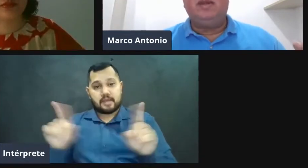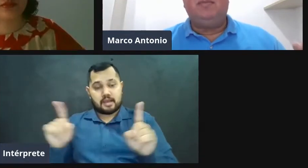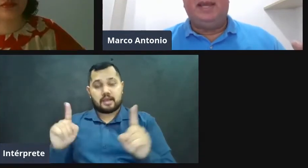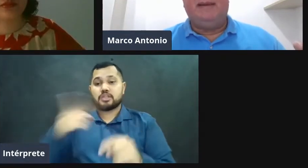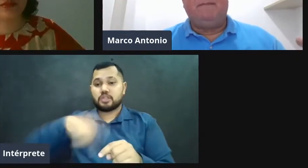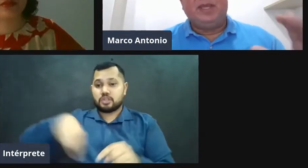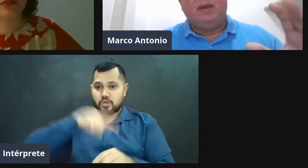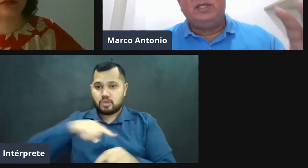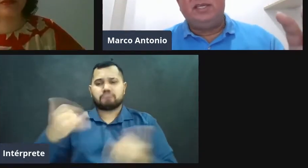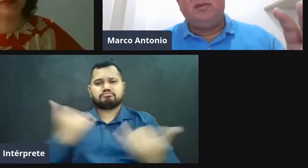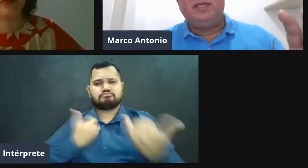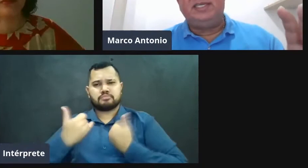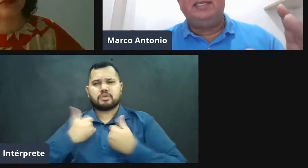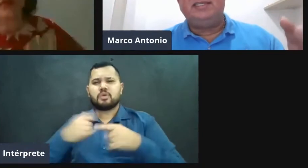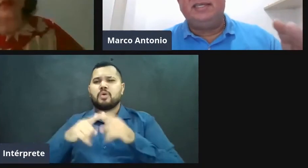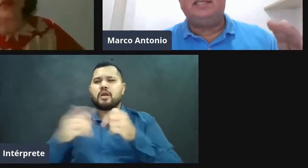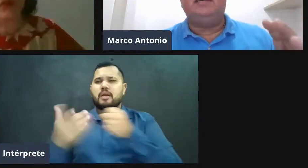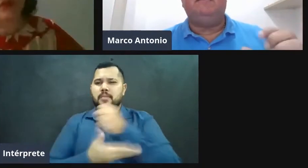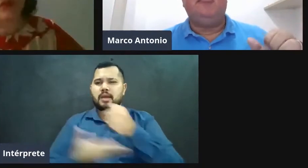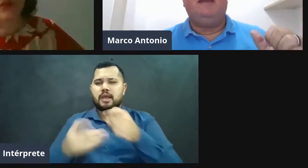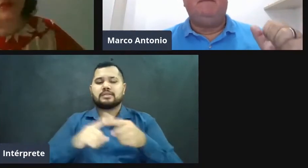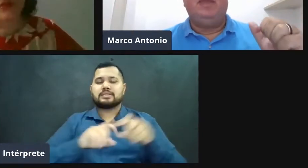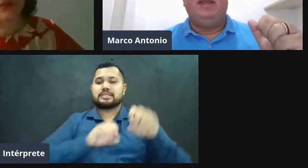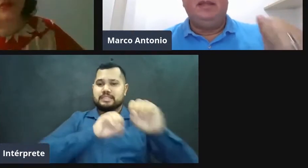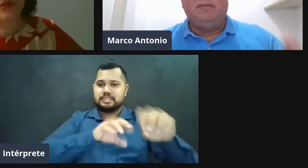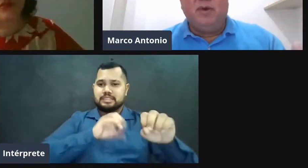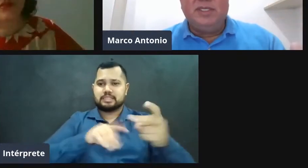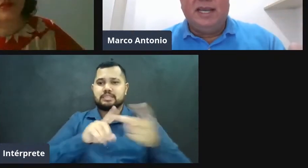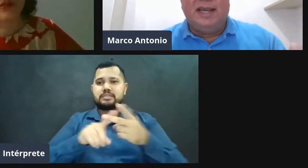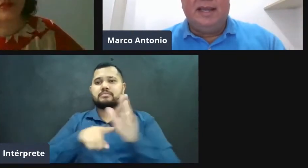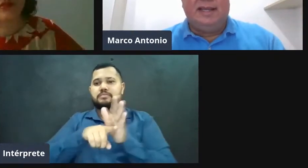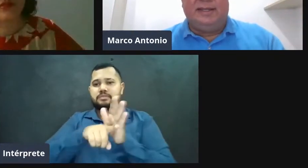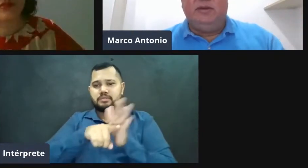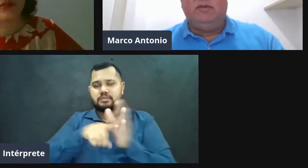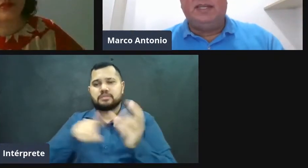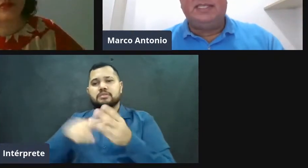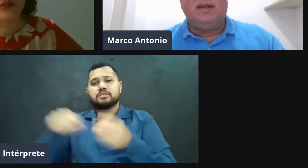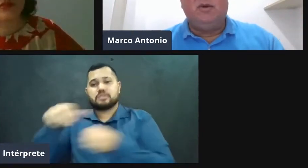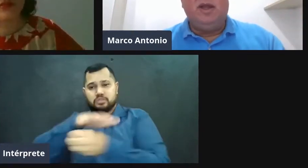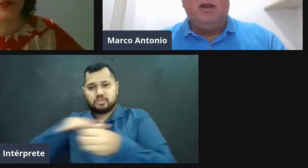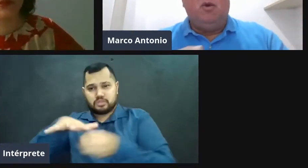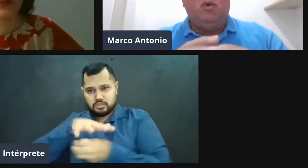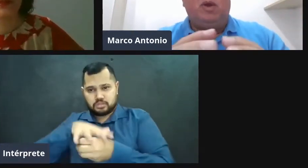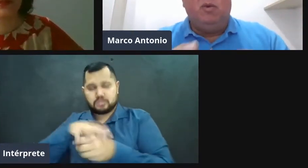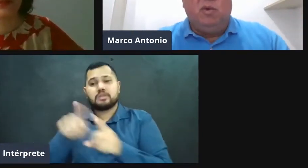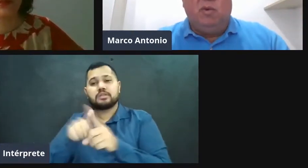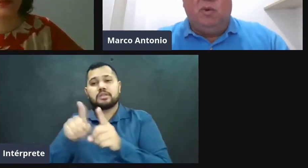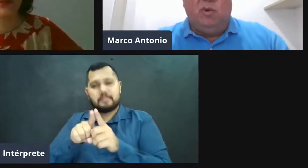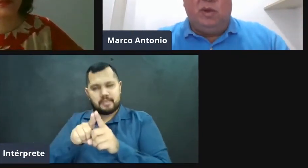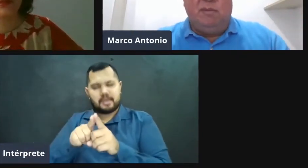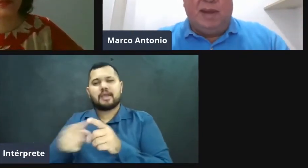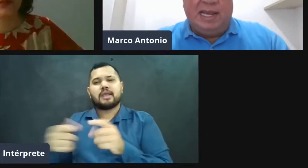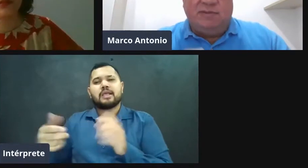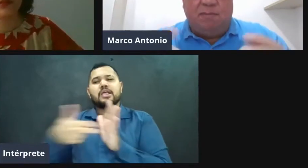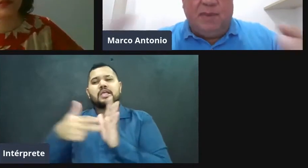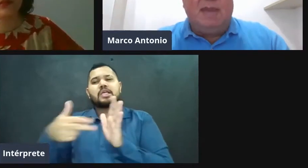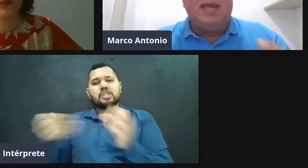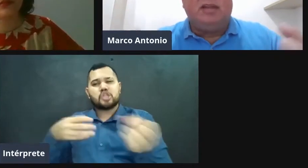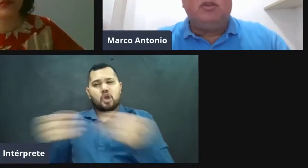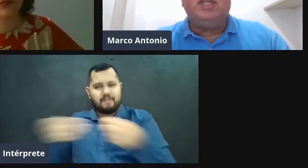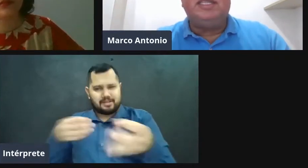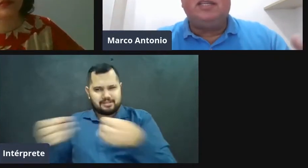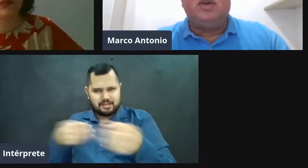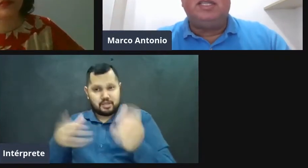colocado enquanto tripé, que é o ensino, a pesquisa e a extensão, depois a inovação, o que mais